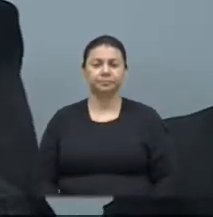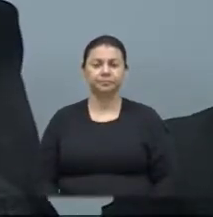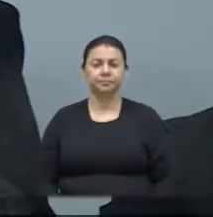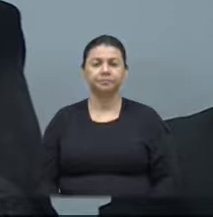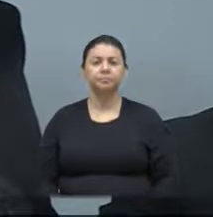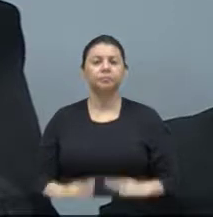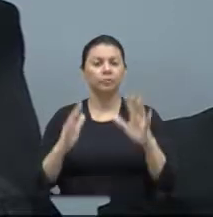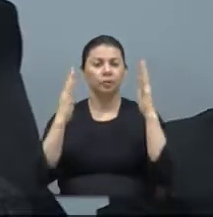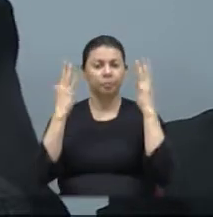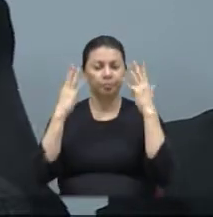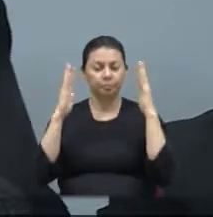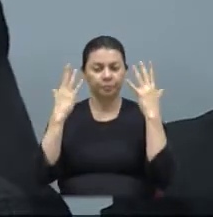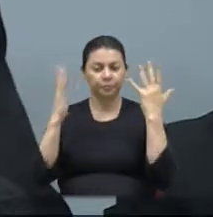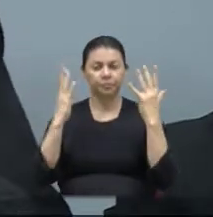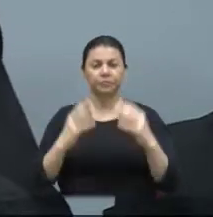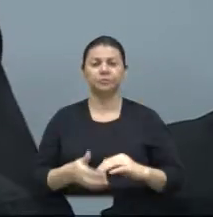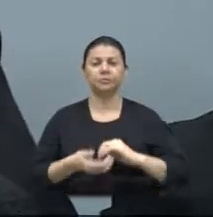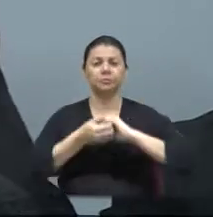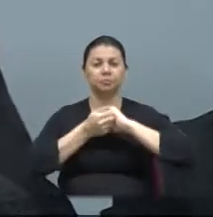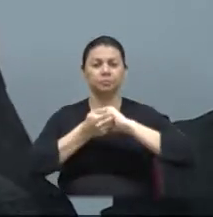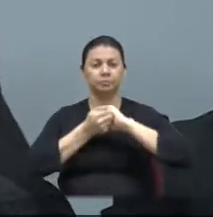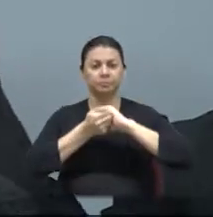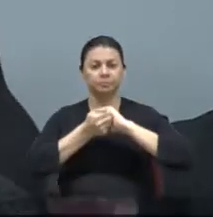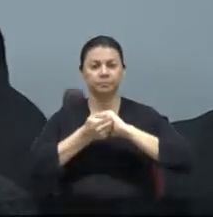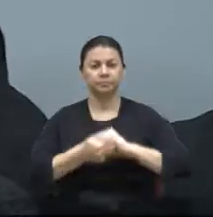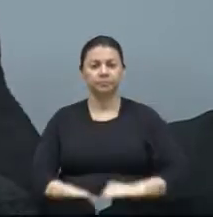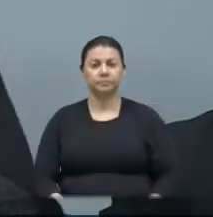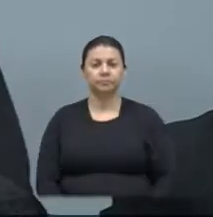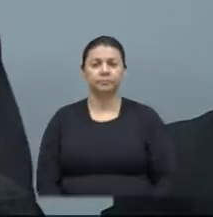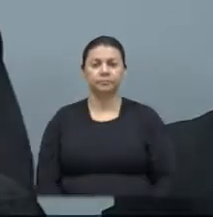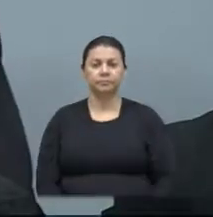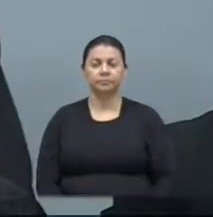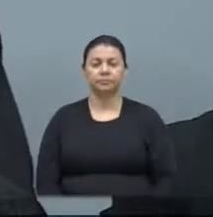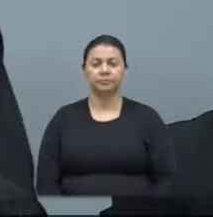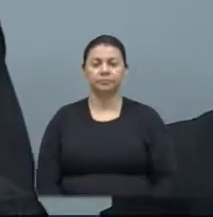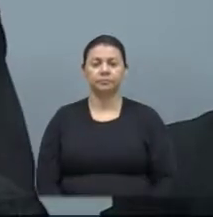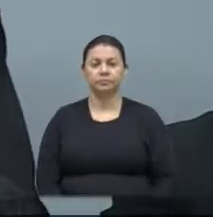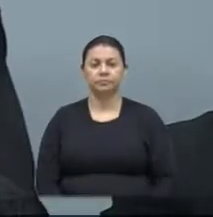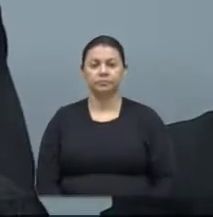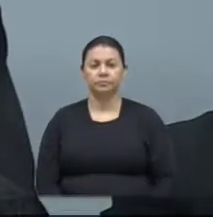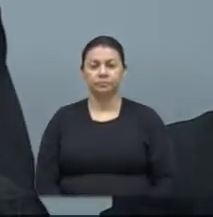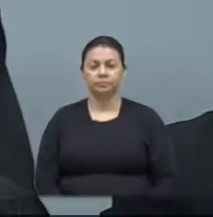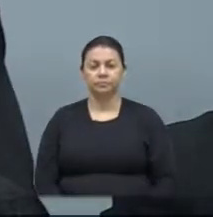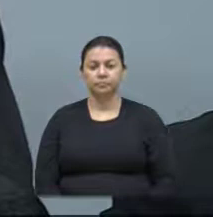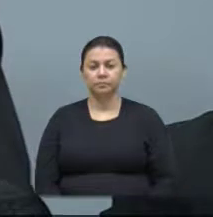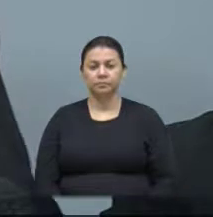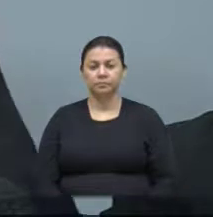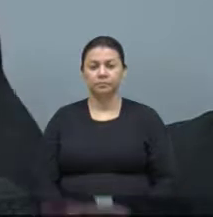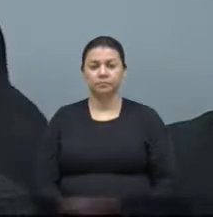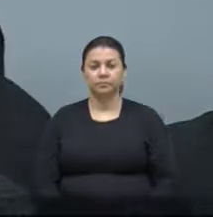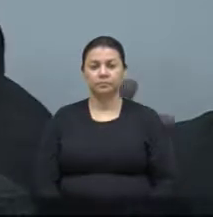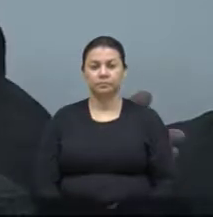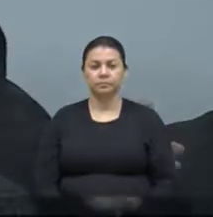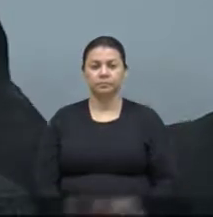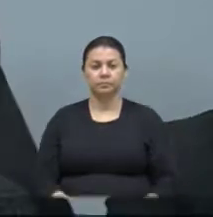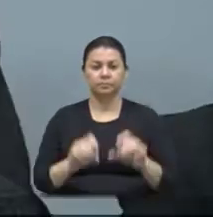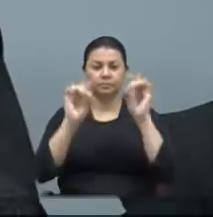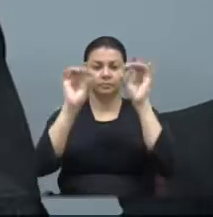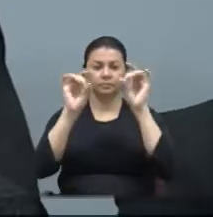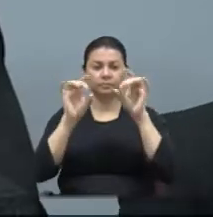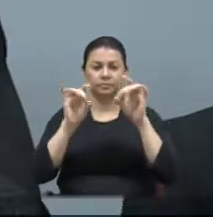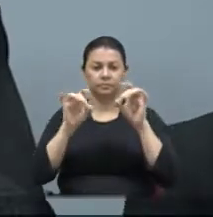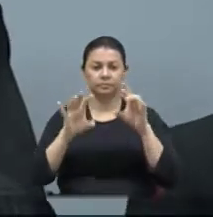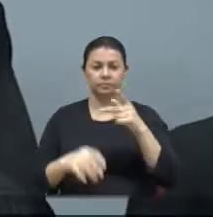pela homenagem vereador constância parabéns à igreja presbiteriana especial pastor jonas que